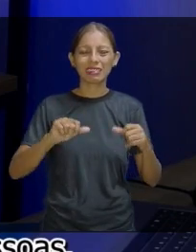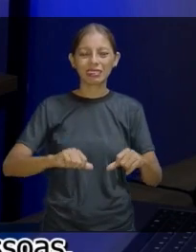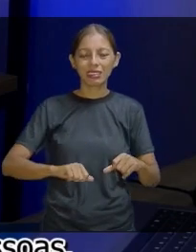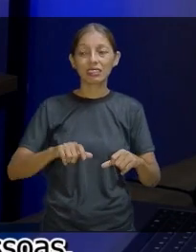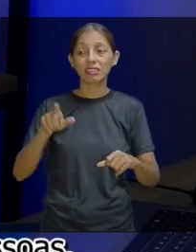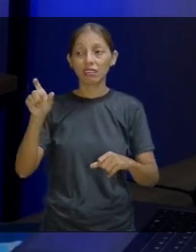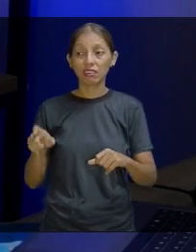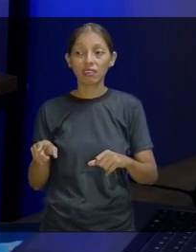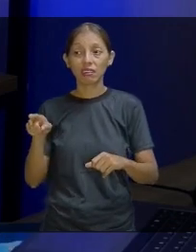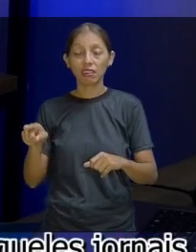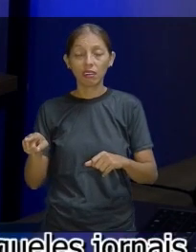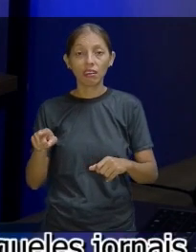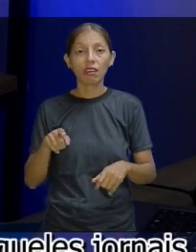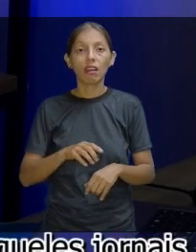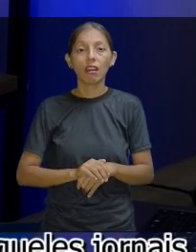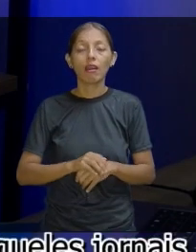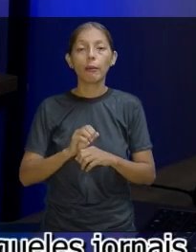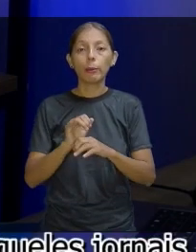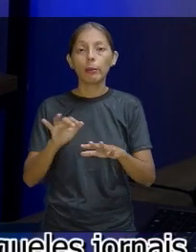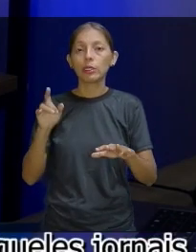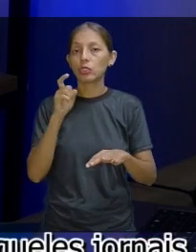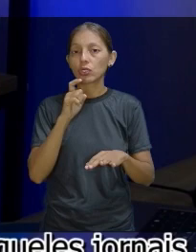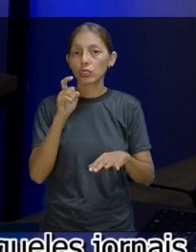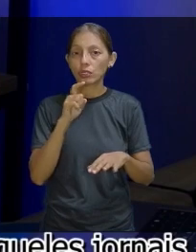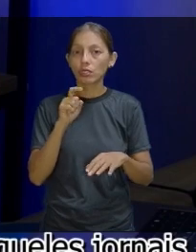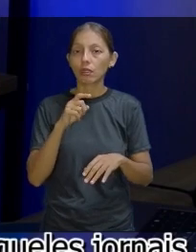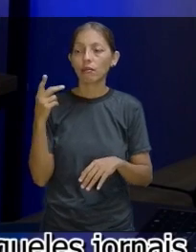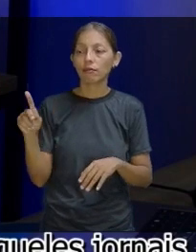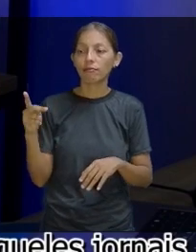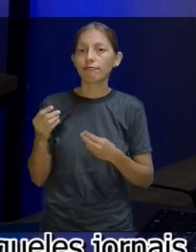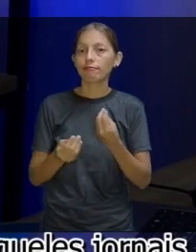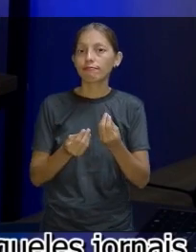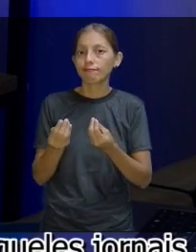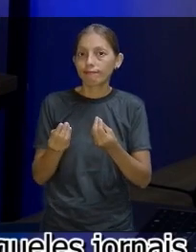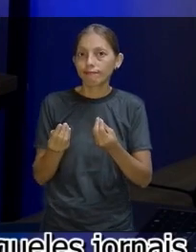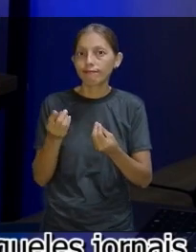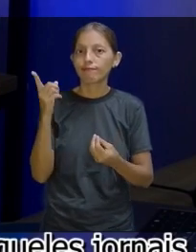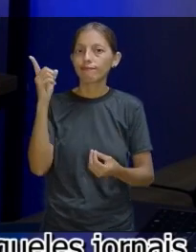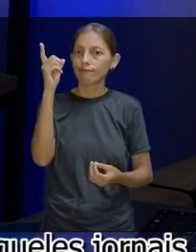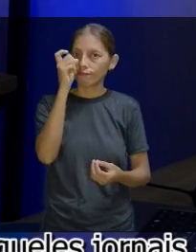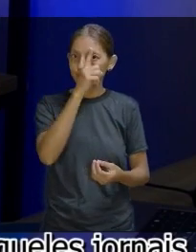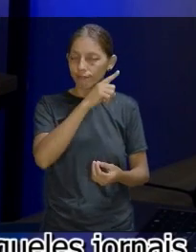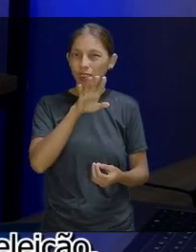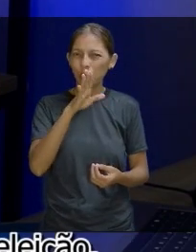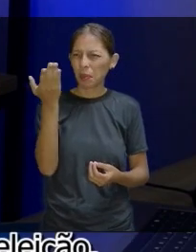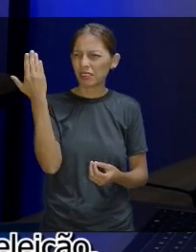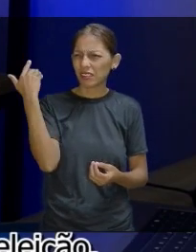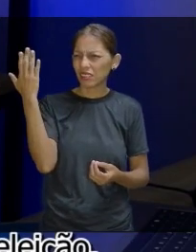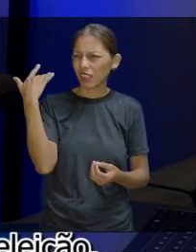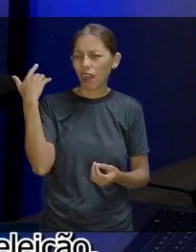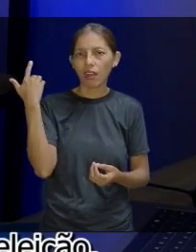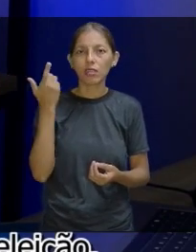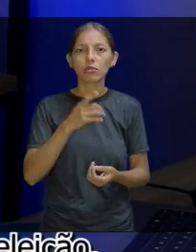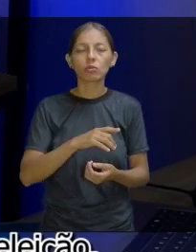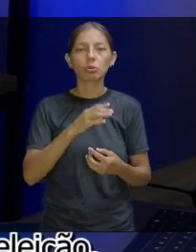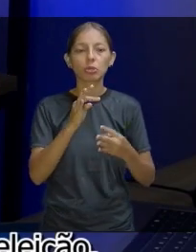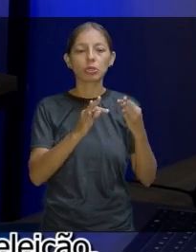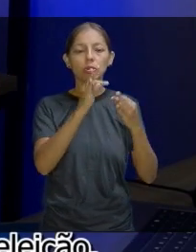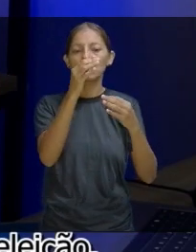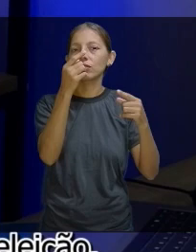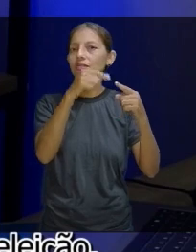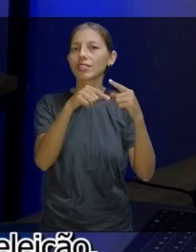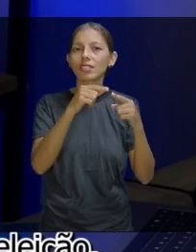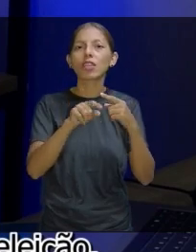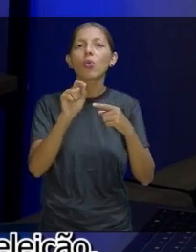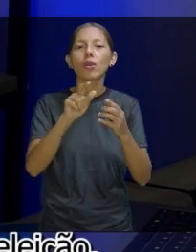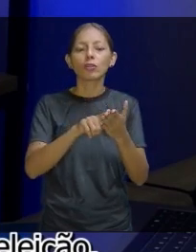das pessoas aí. Isso até um pouco tempo atrás não era digital, mas havia aqueles jornais apócrifos, né, que surgiam na